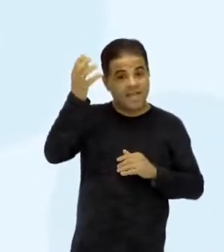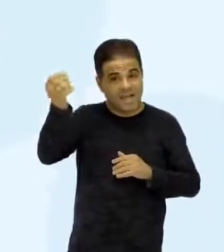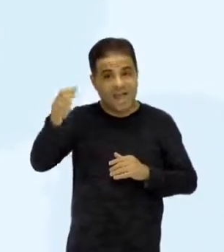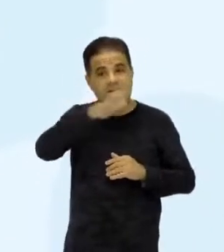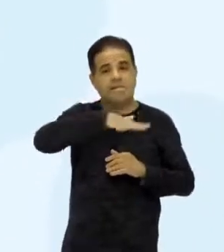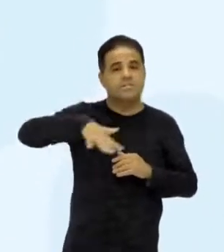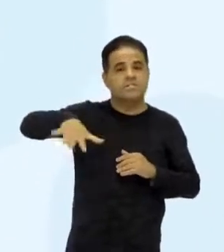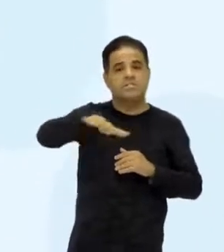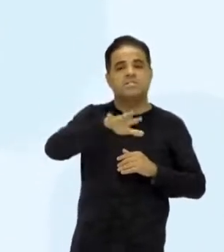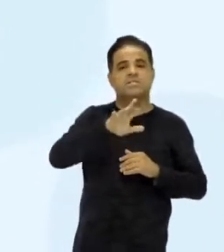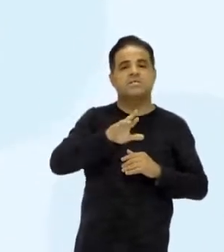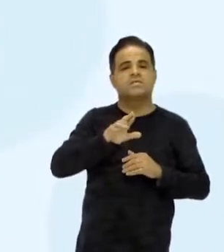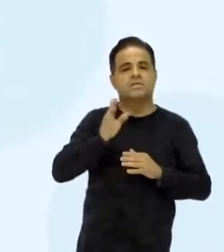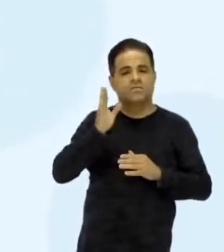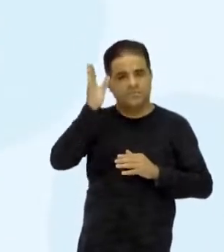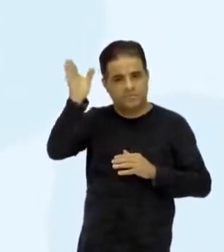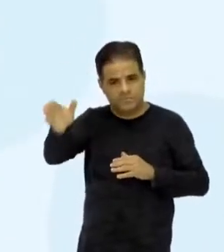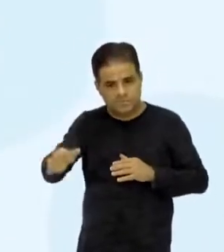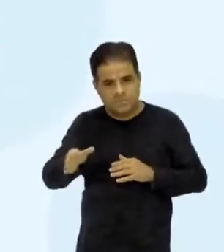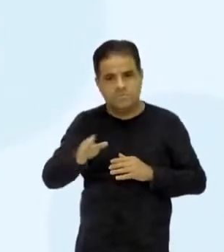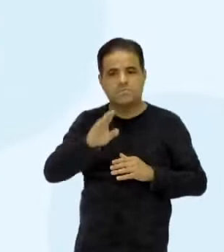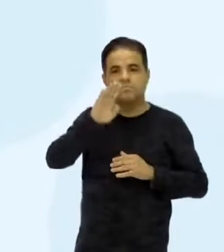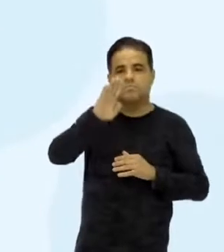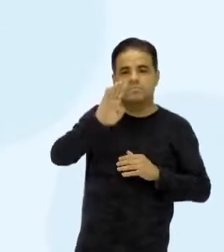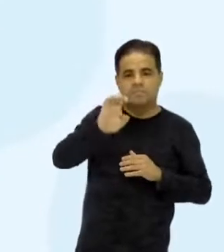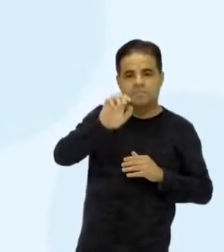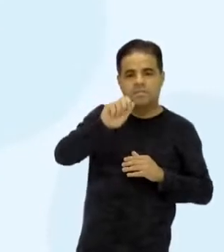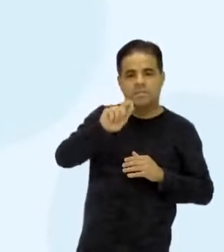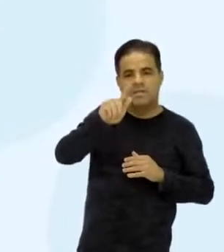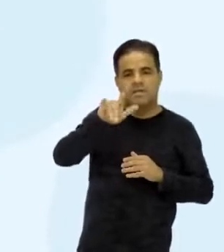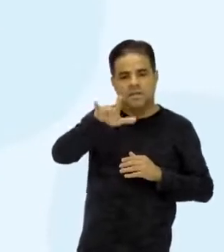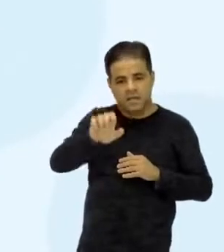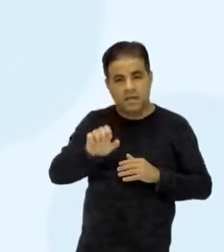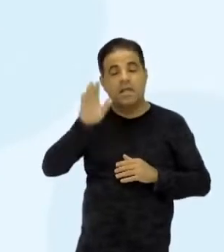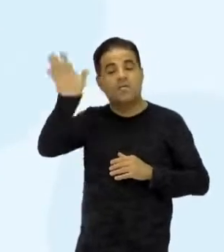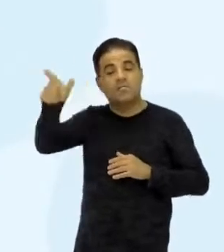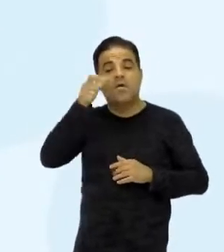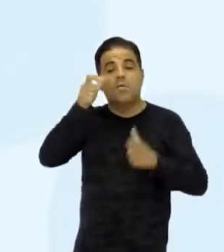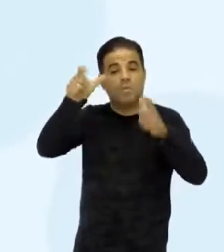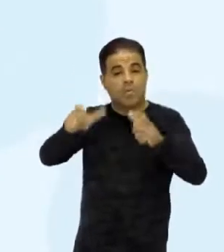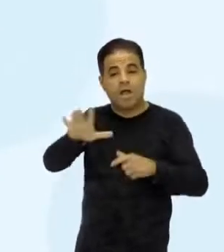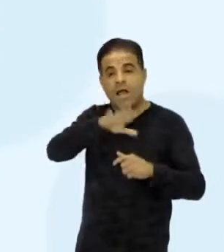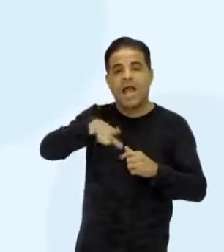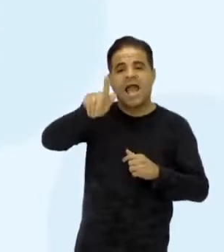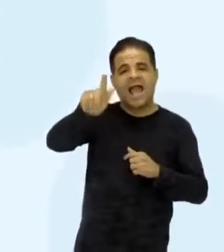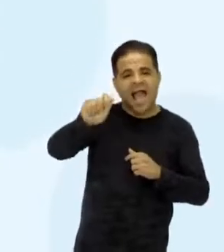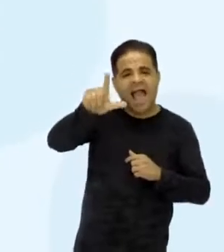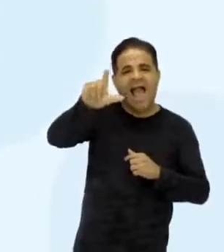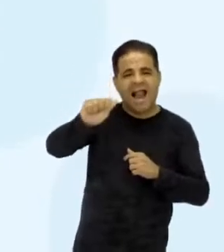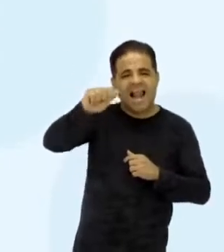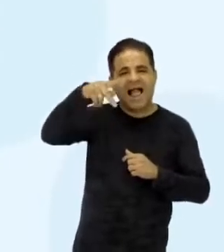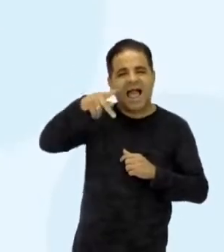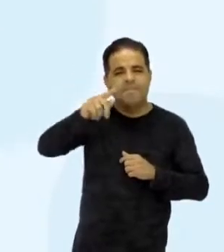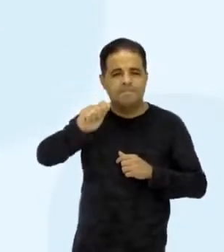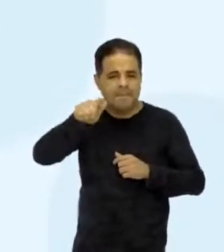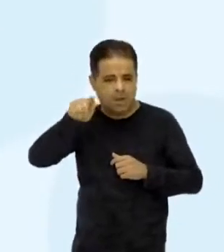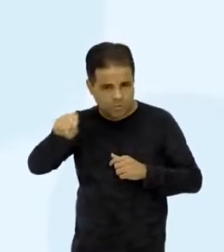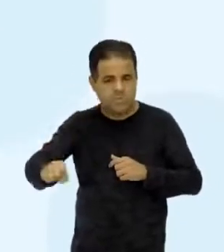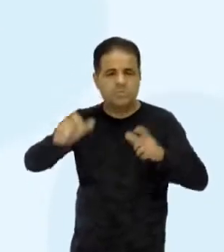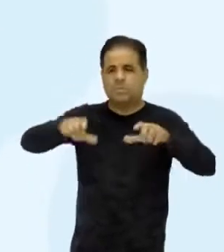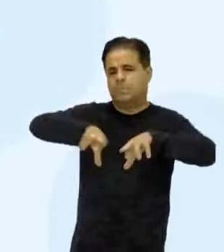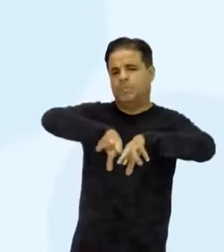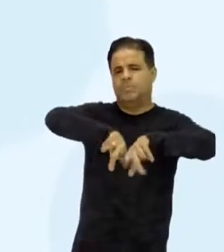veleiro. Ele fez a viagem no Beagle e ele foi para Galápagos. E Galápagos é uma grande